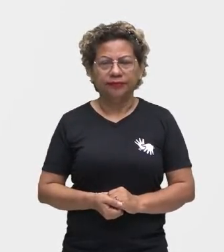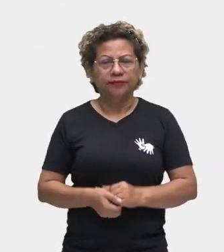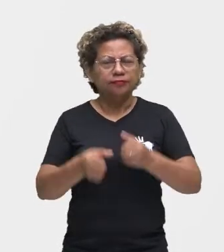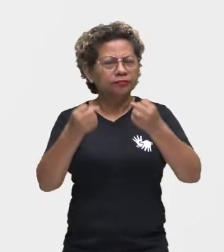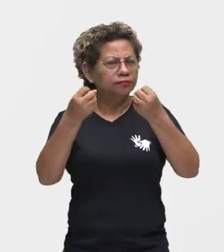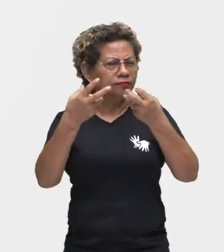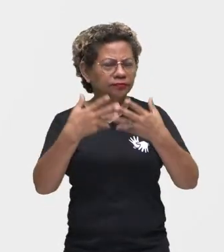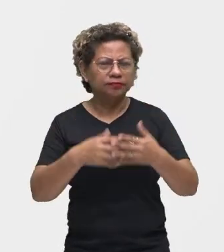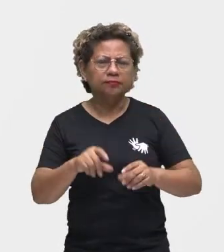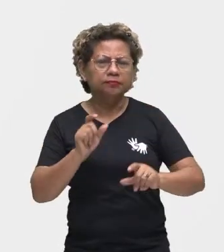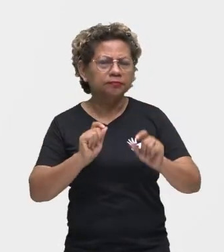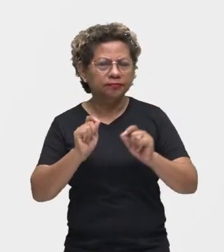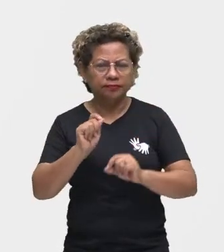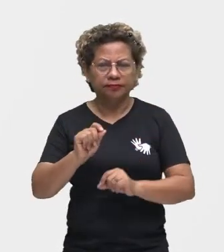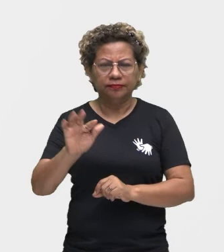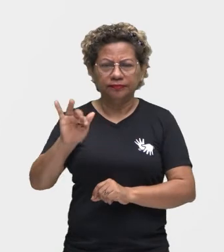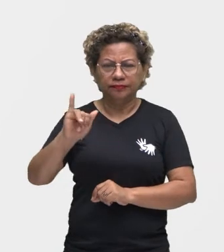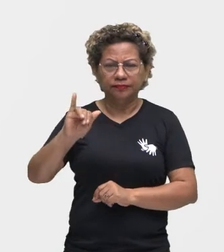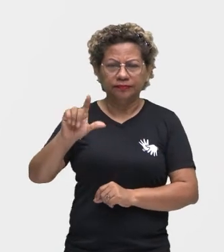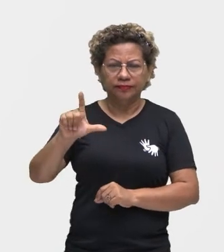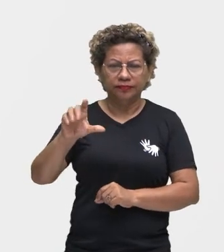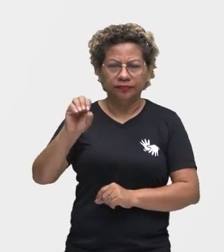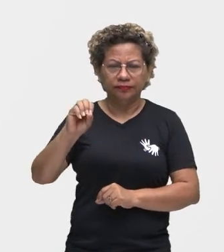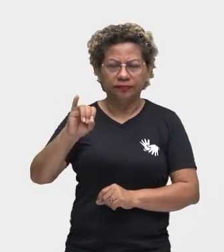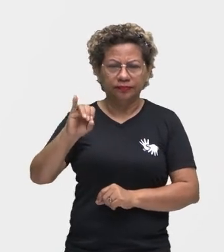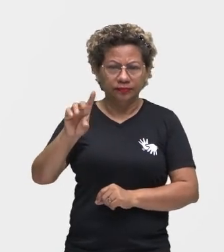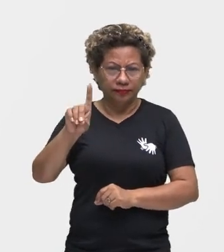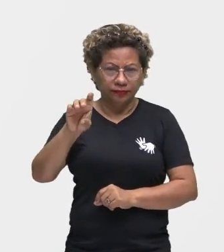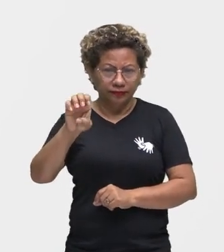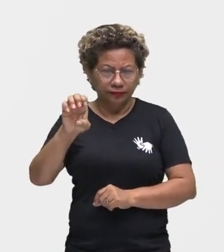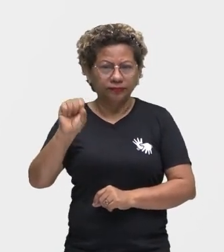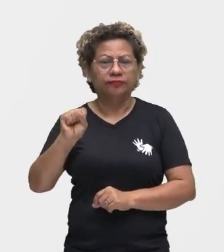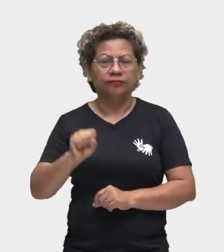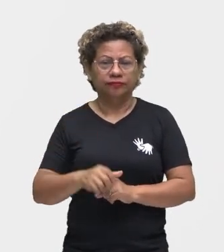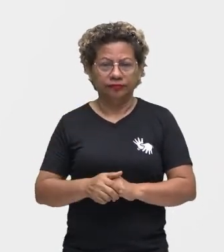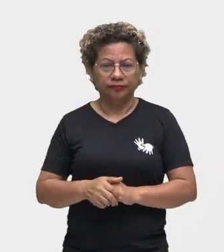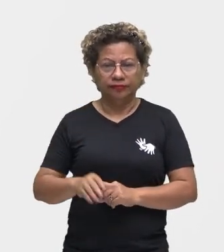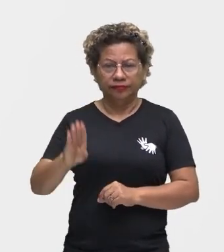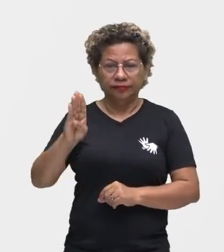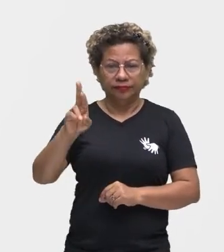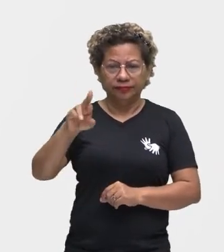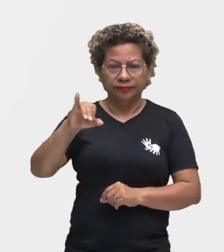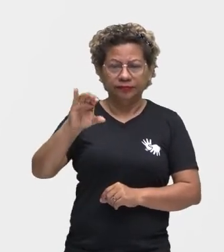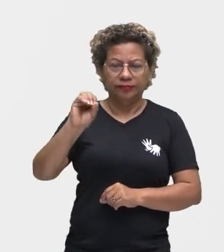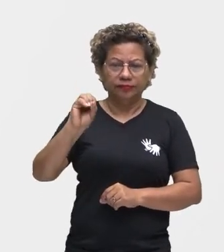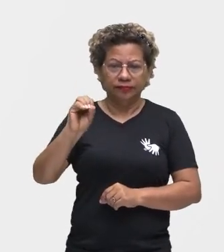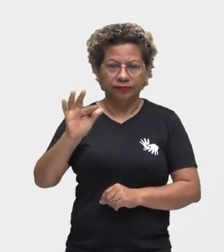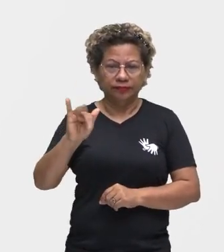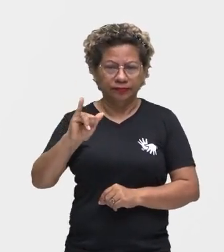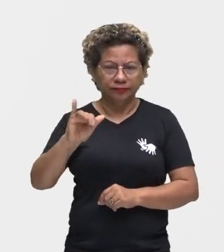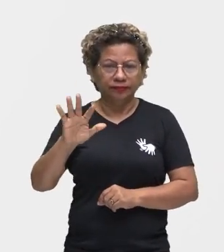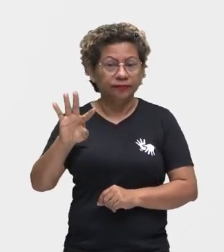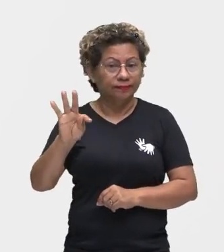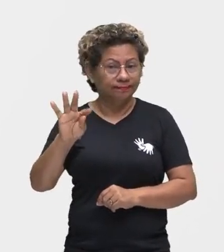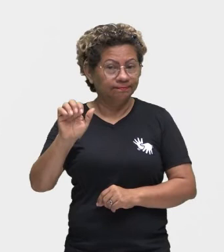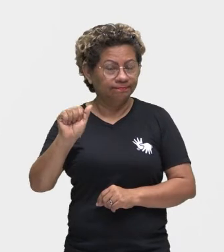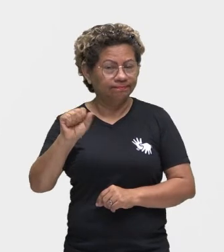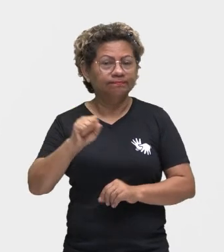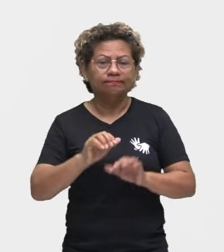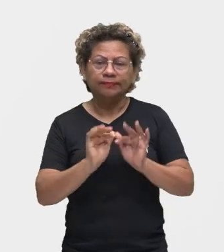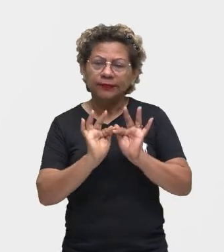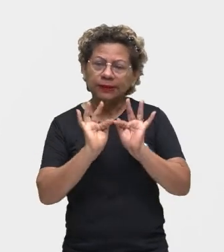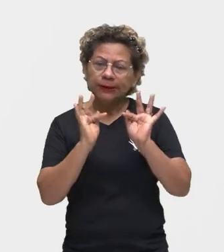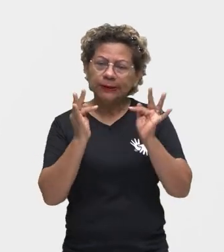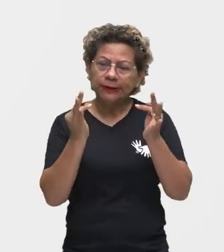o seguinte. Os filoides nas briófitas são uma forma muito simples de